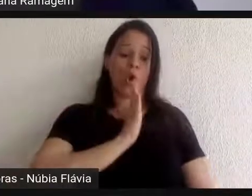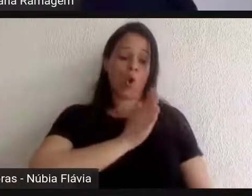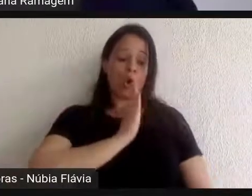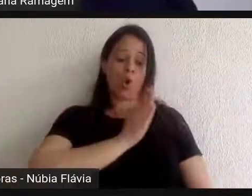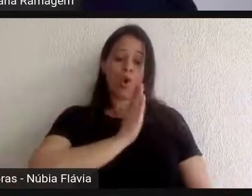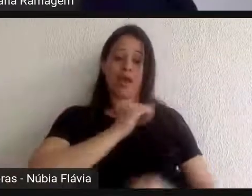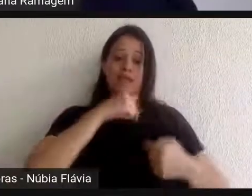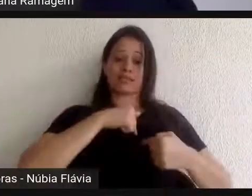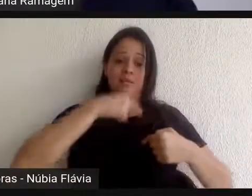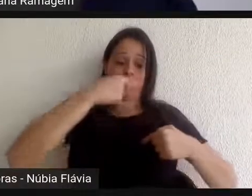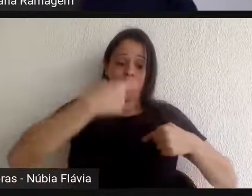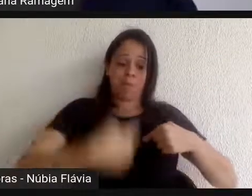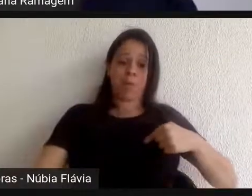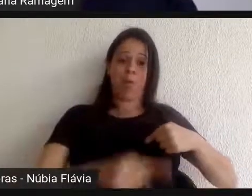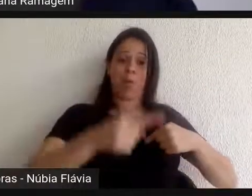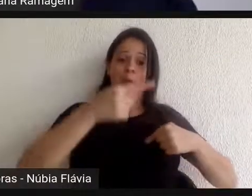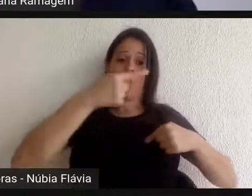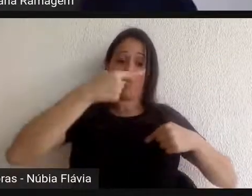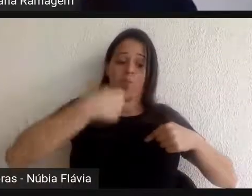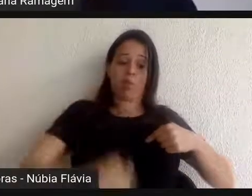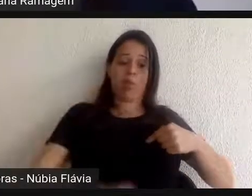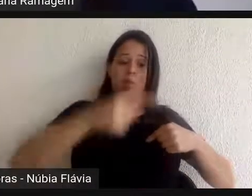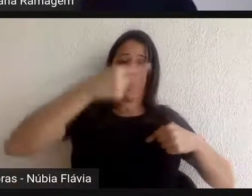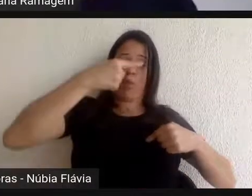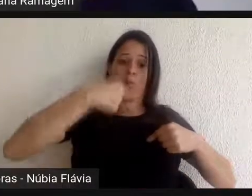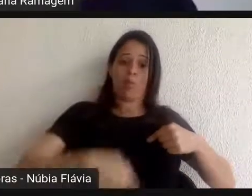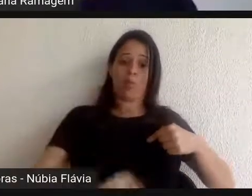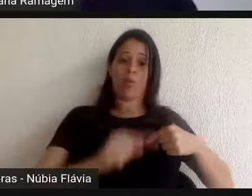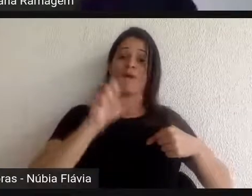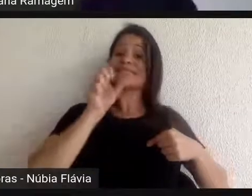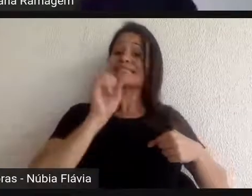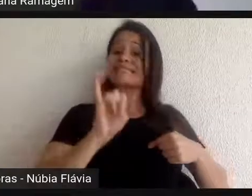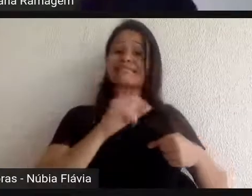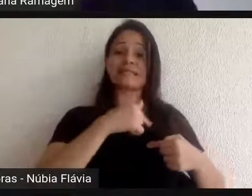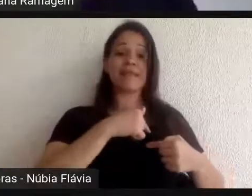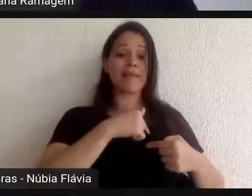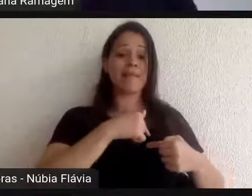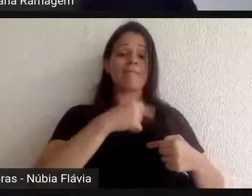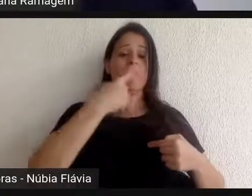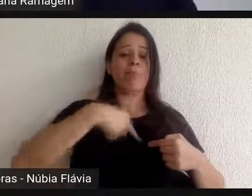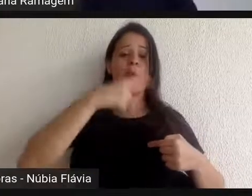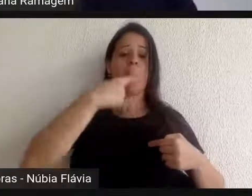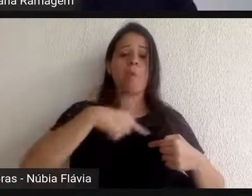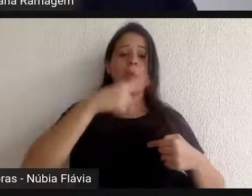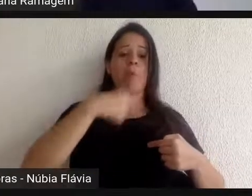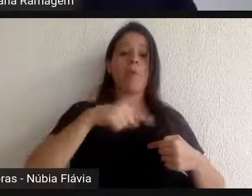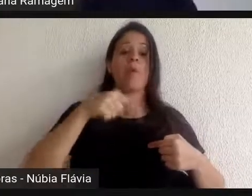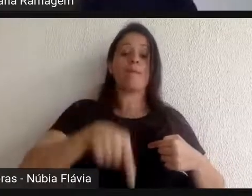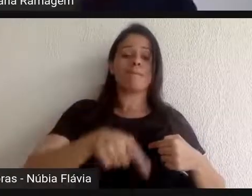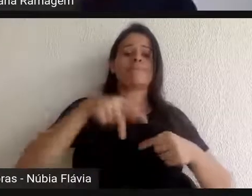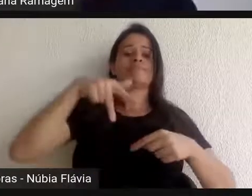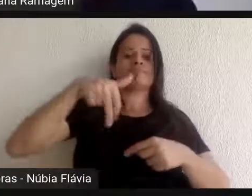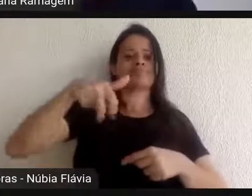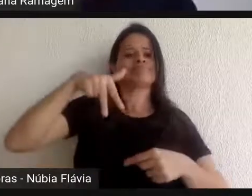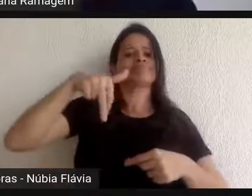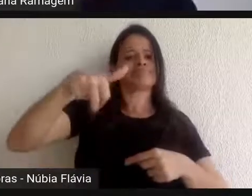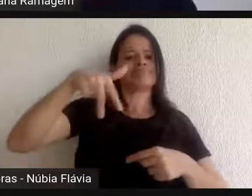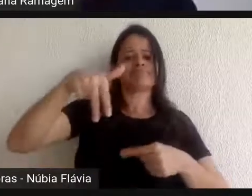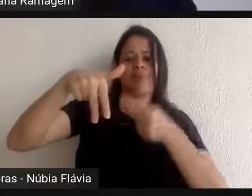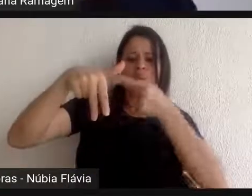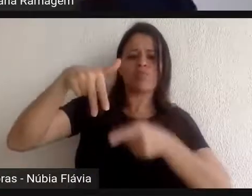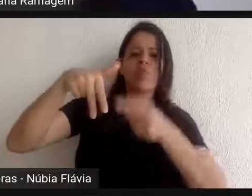lá embaixo com certa facilidade. Agora, esse retorno venoso, ele